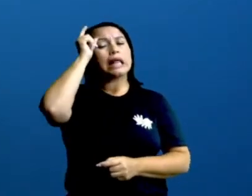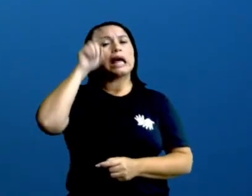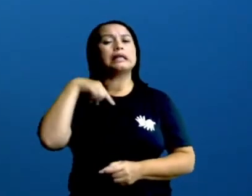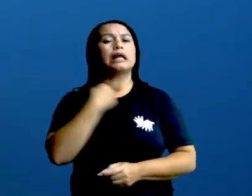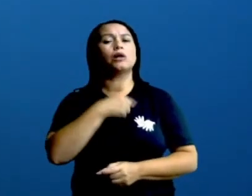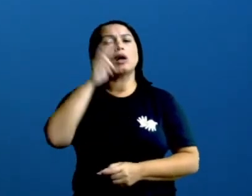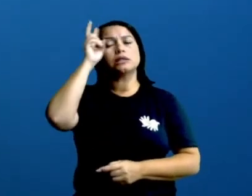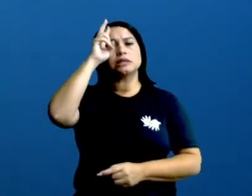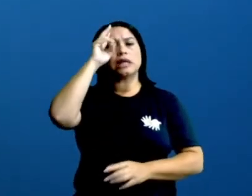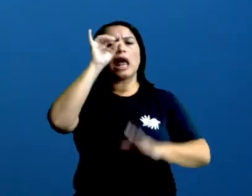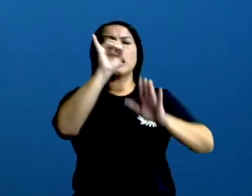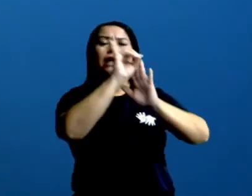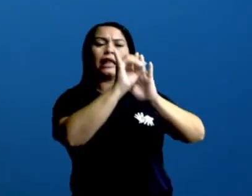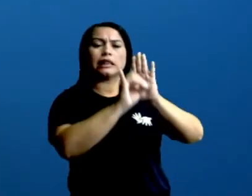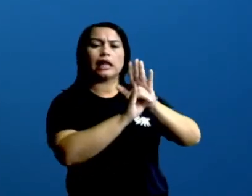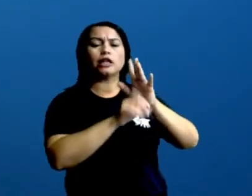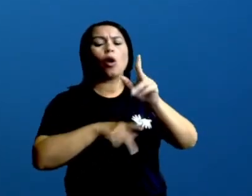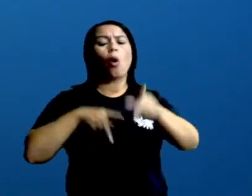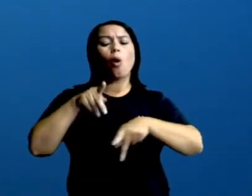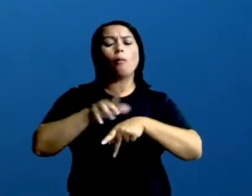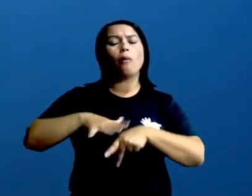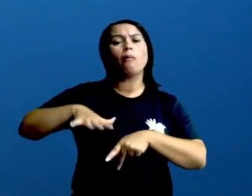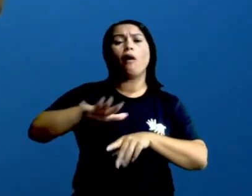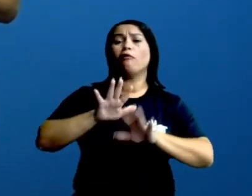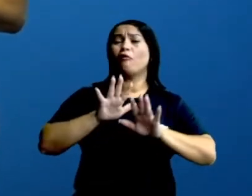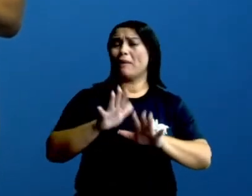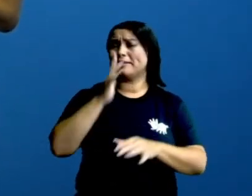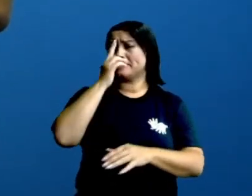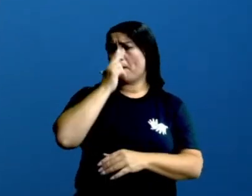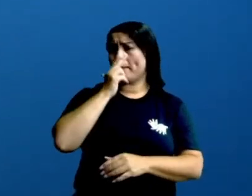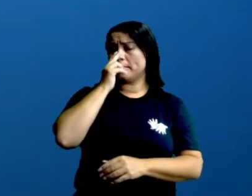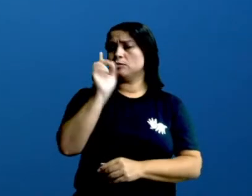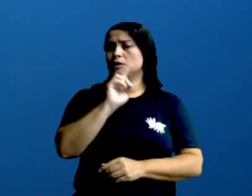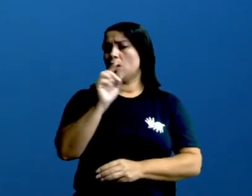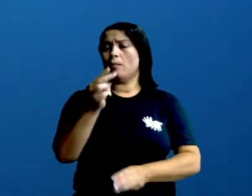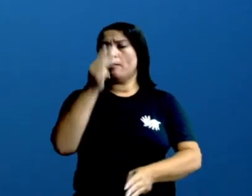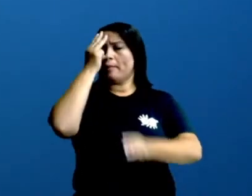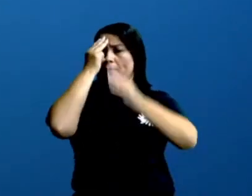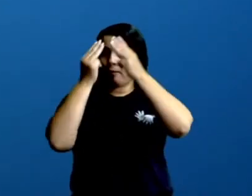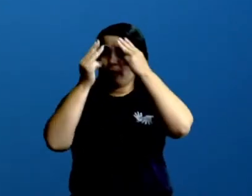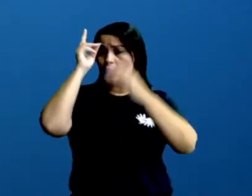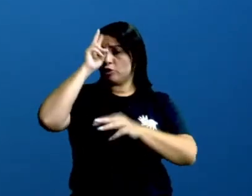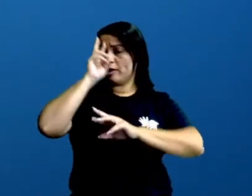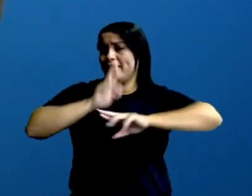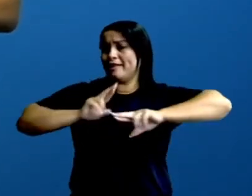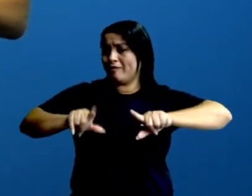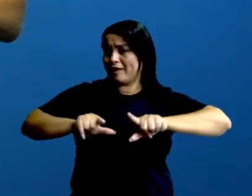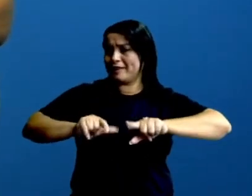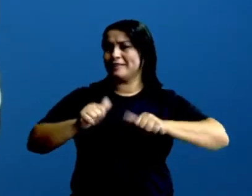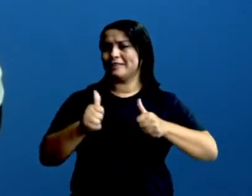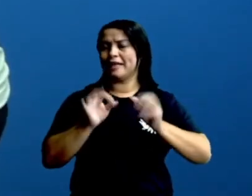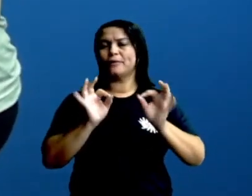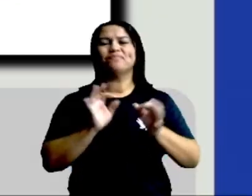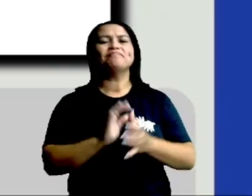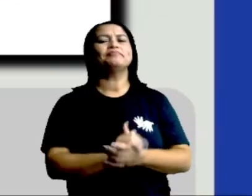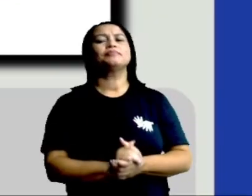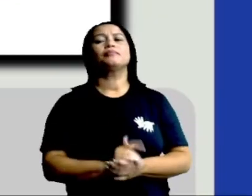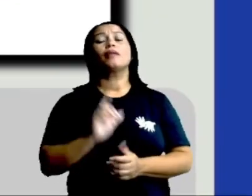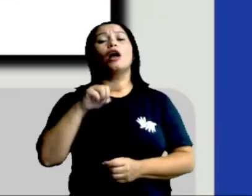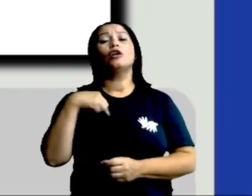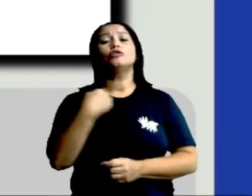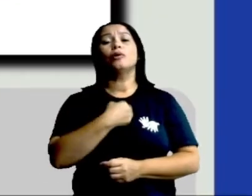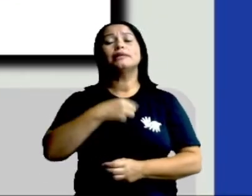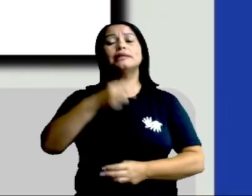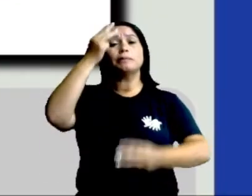nossa identidade como povo, mas ela não é a mesma coisa. A memória não é a mesma coisa que história, tá bem? Então, olha,